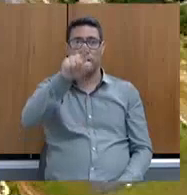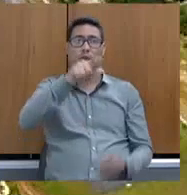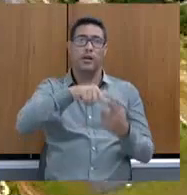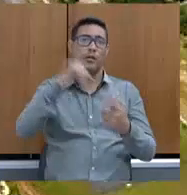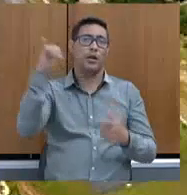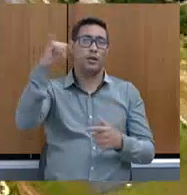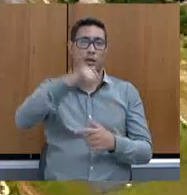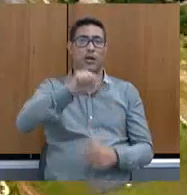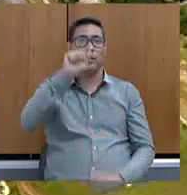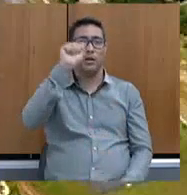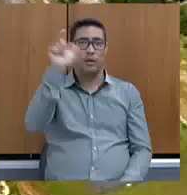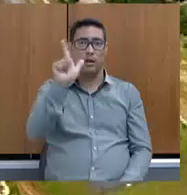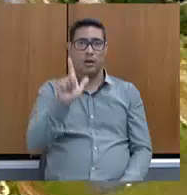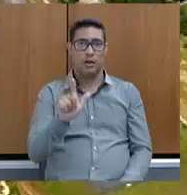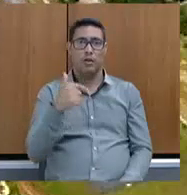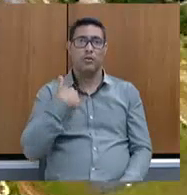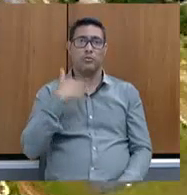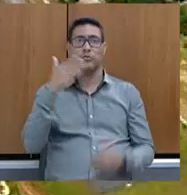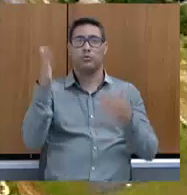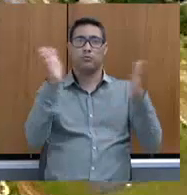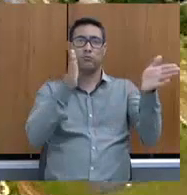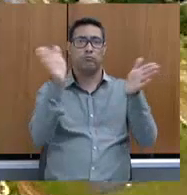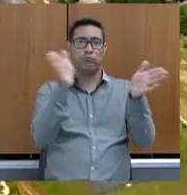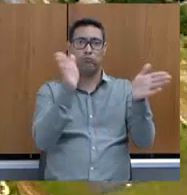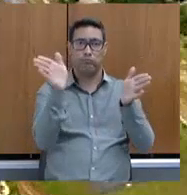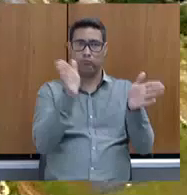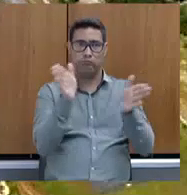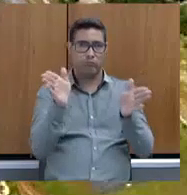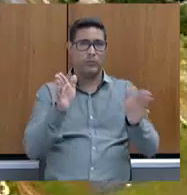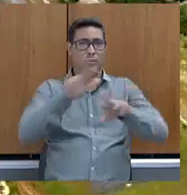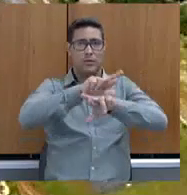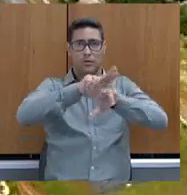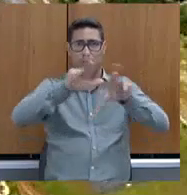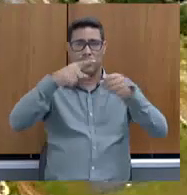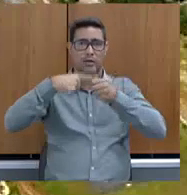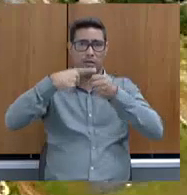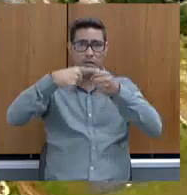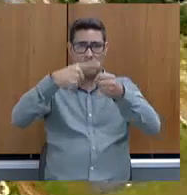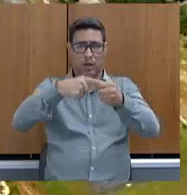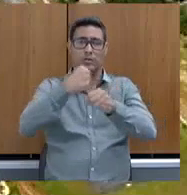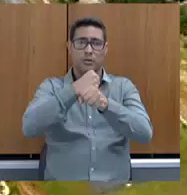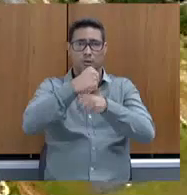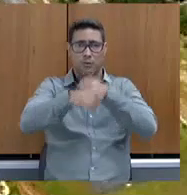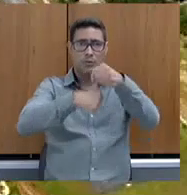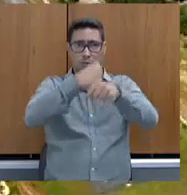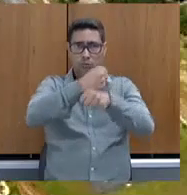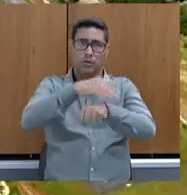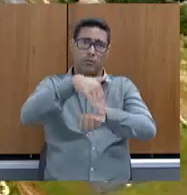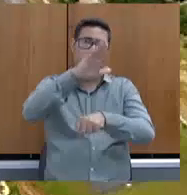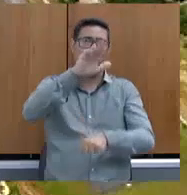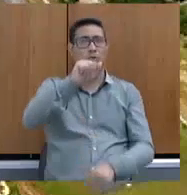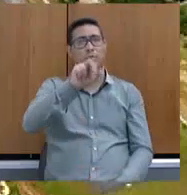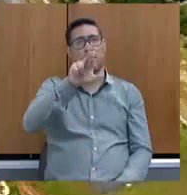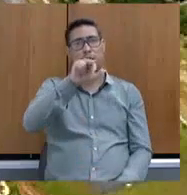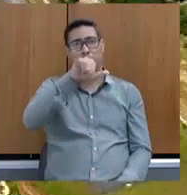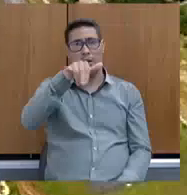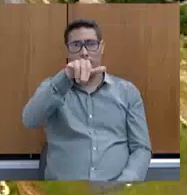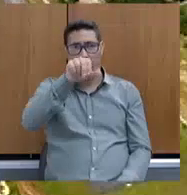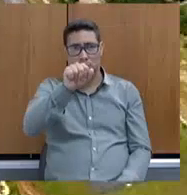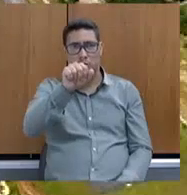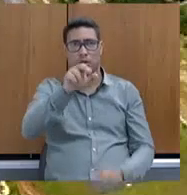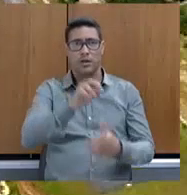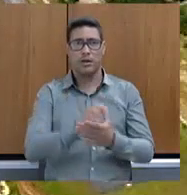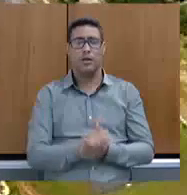Varginha Teófilo Otoni para 14 Juiz de Fora e Patos de Minas e no próximo ano mais municípios como Araxá Deputado